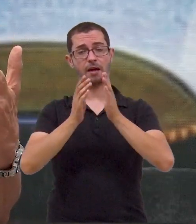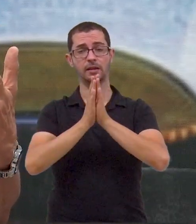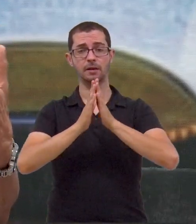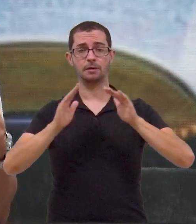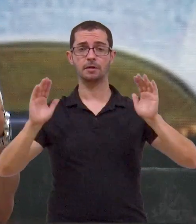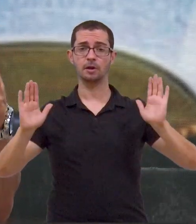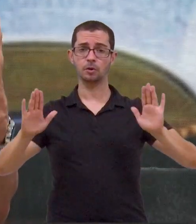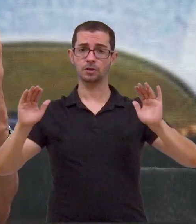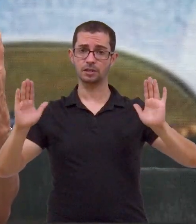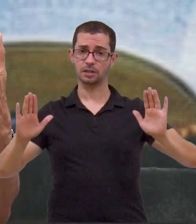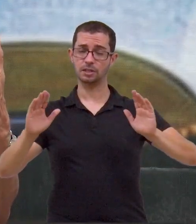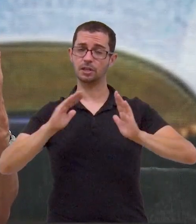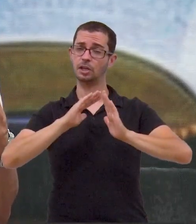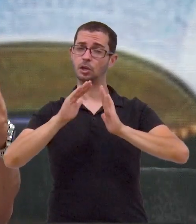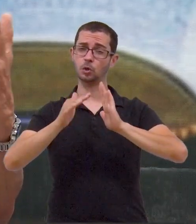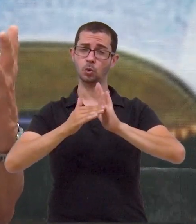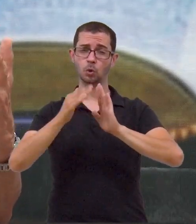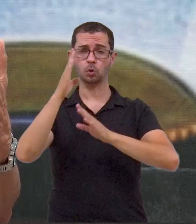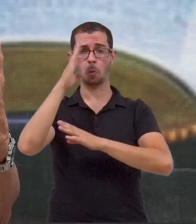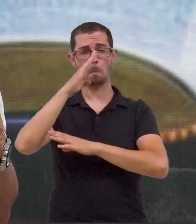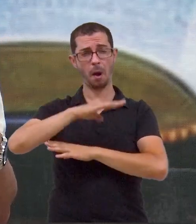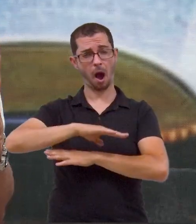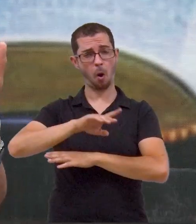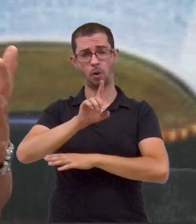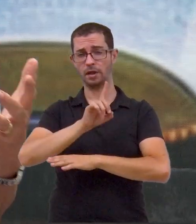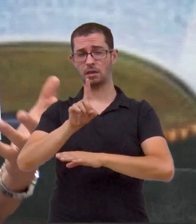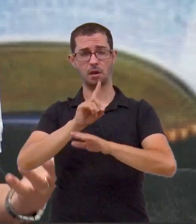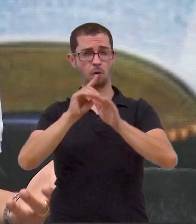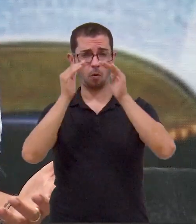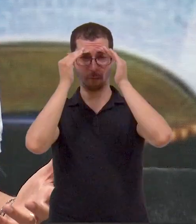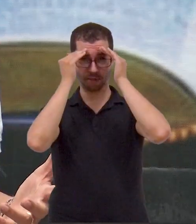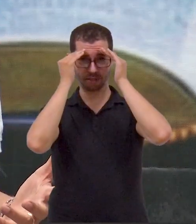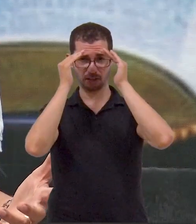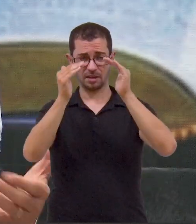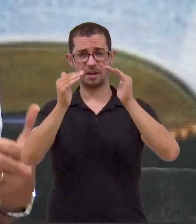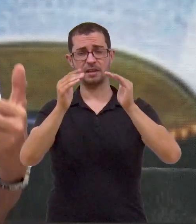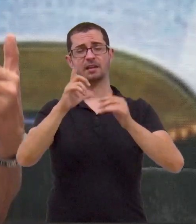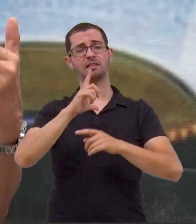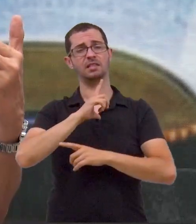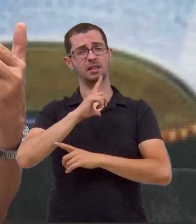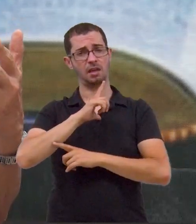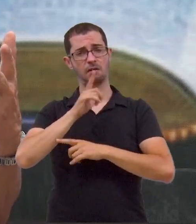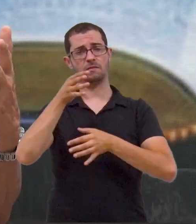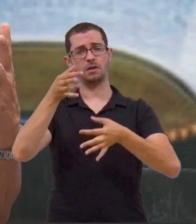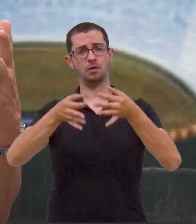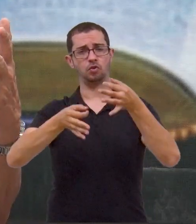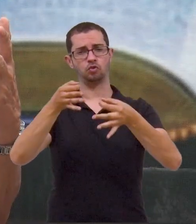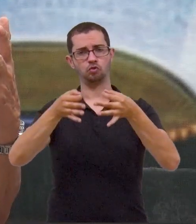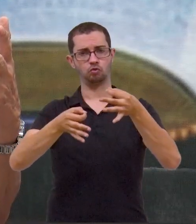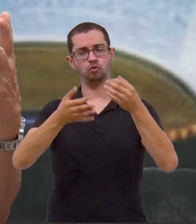congregação, e toda transgressão ou desobediência recebeu o justo castigo, como